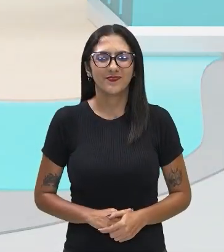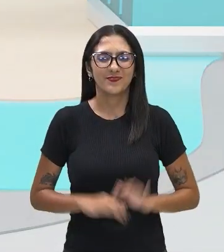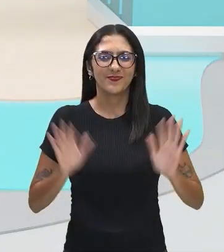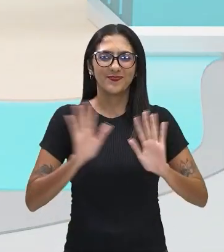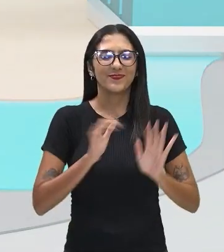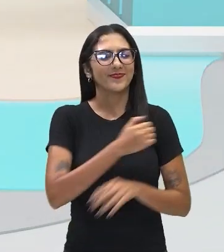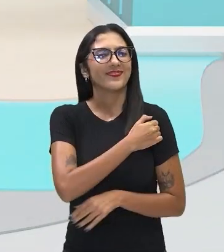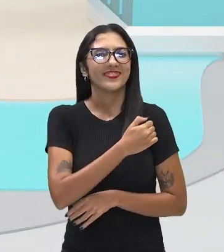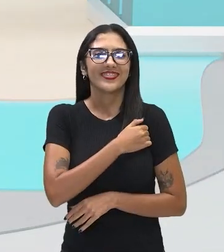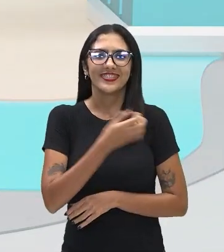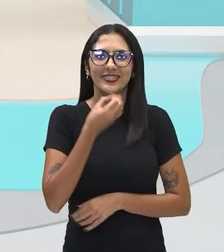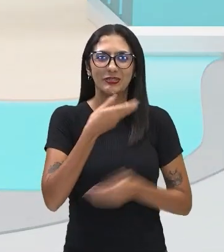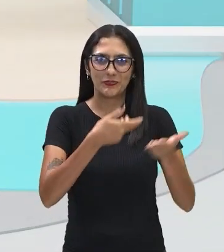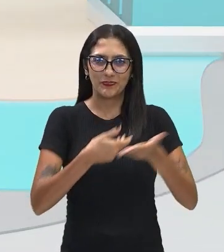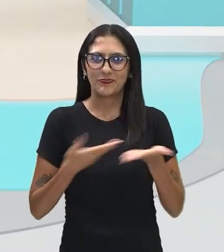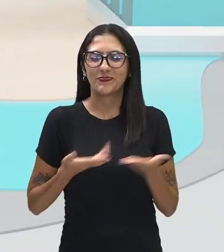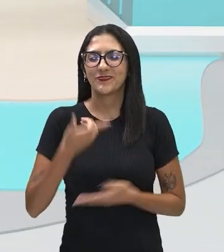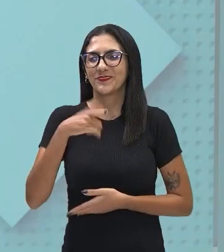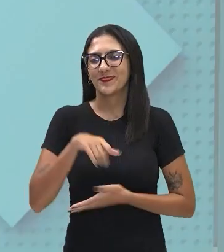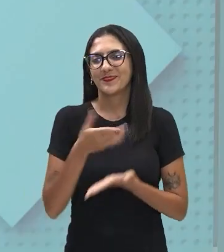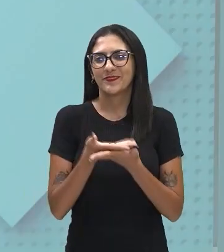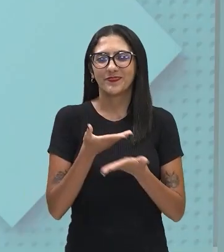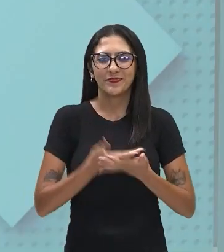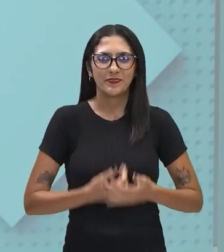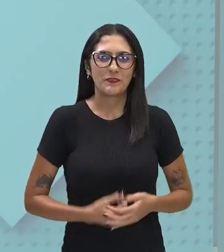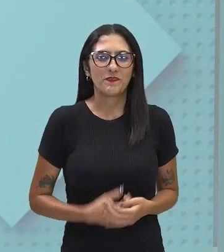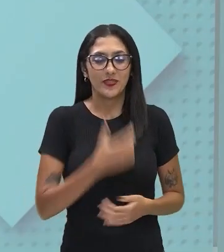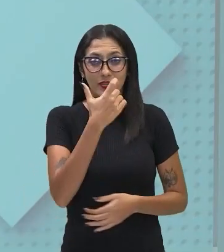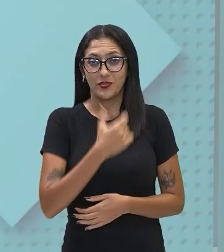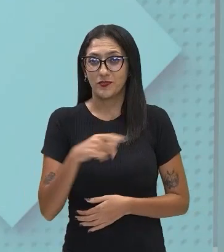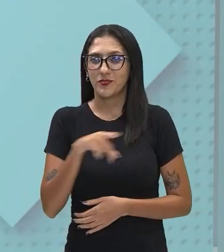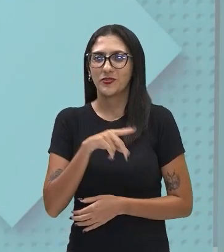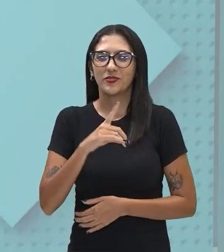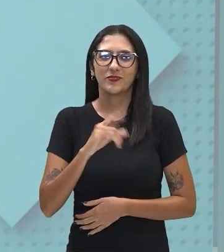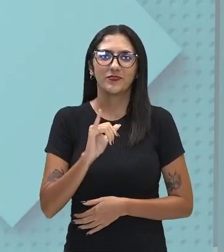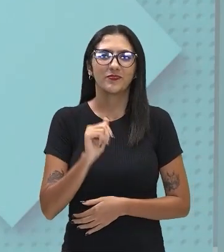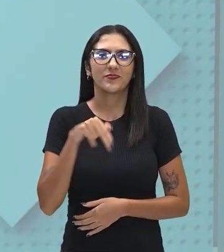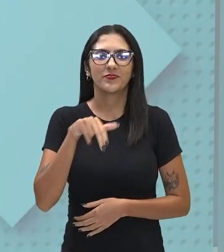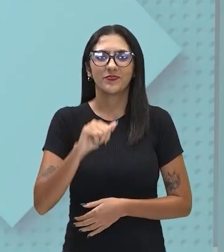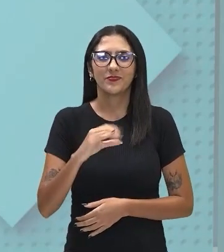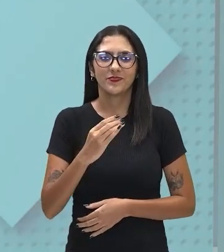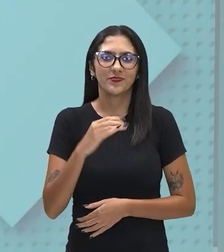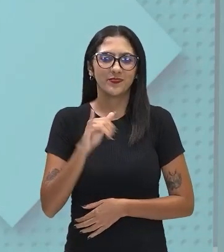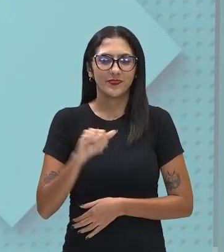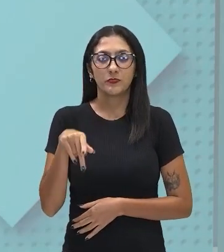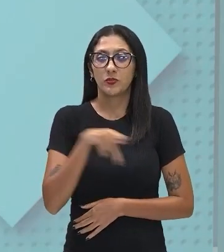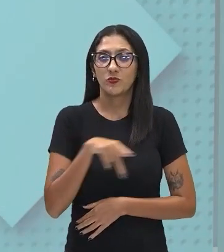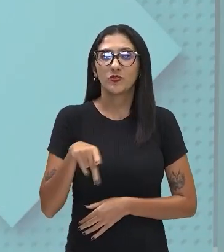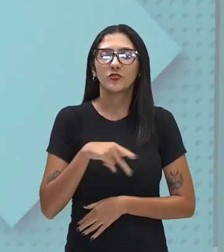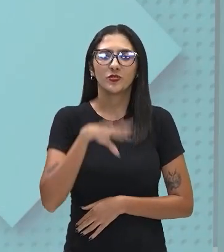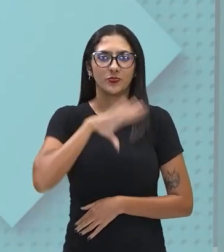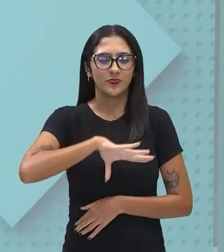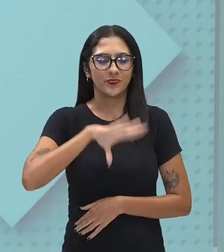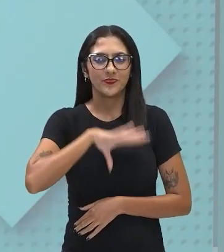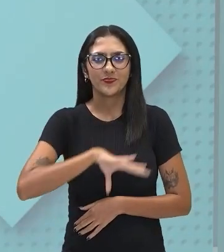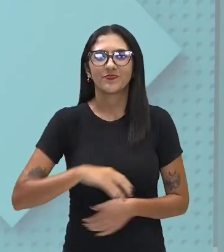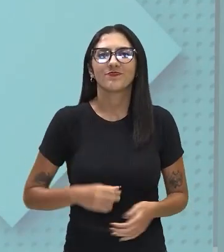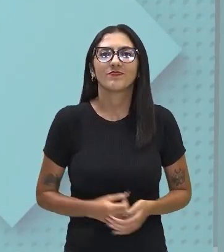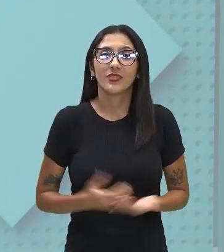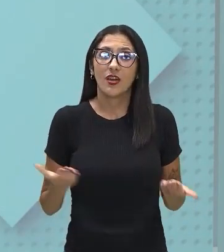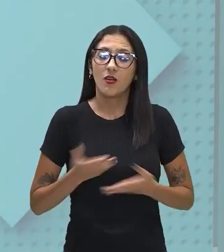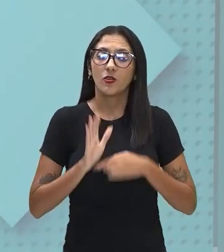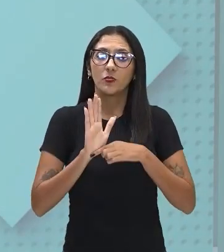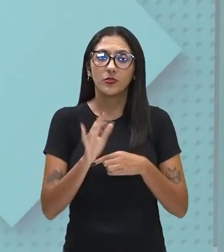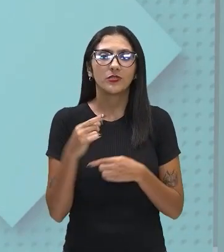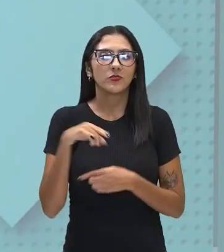Olá, sejam bem-vindos à nossa aula. Eu sou a professora Dinancy Silva, de língua portuguesa, e agora eu vou apresentar